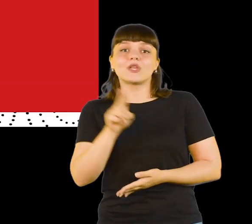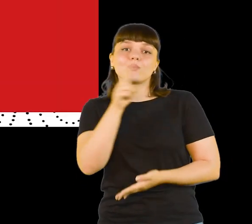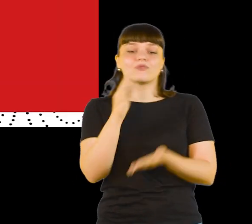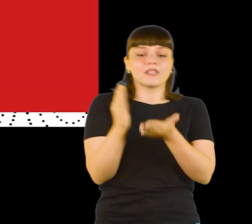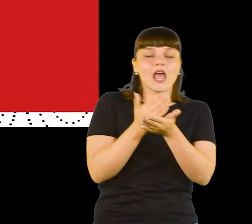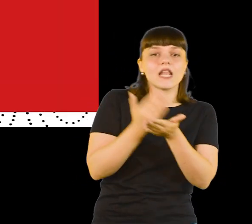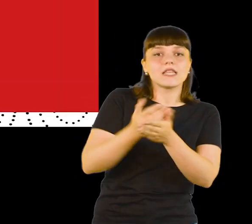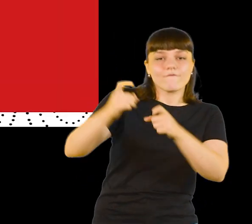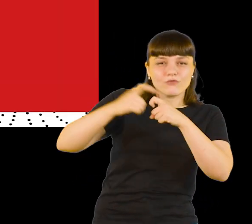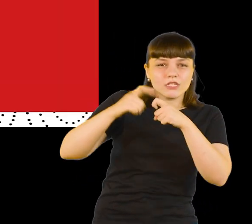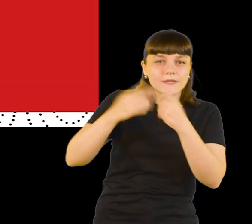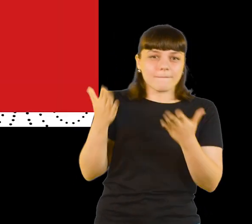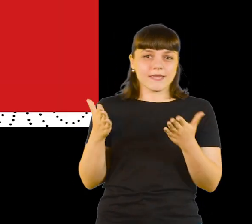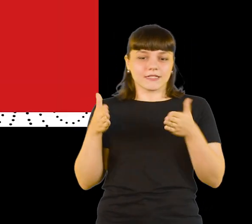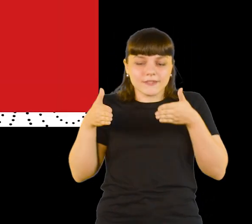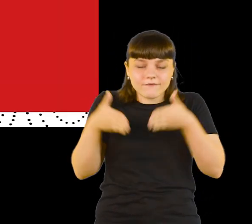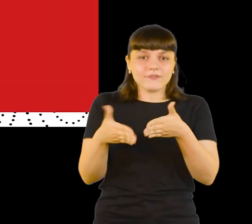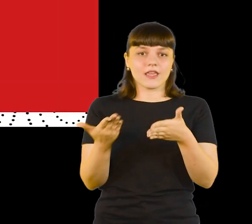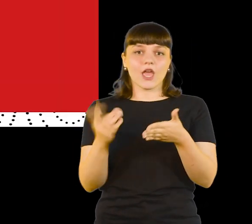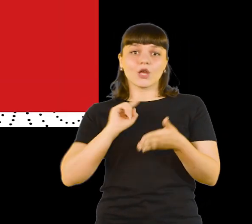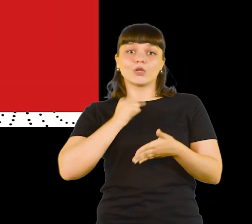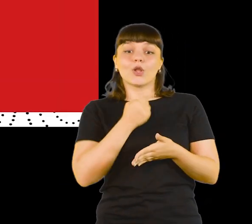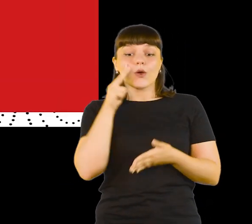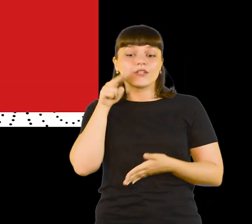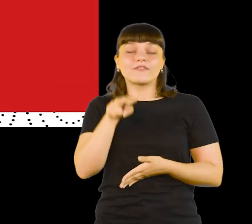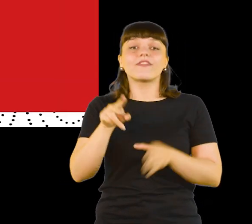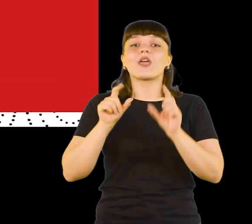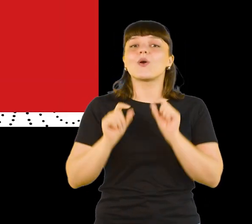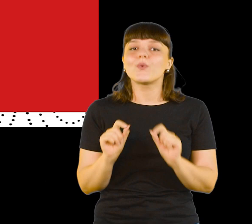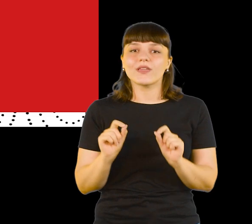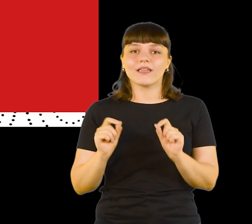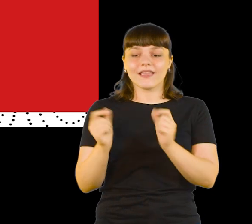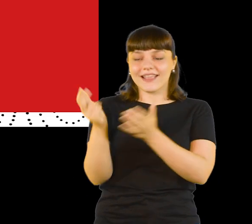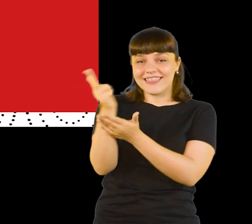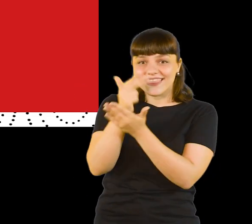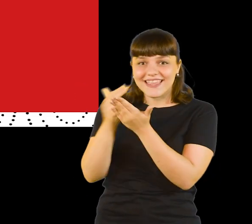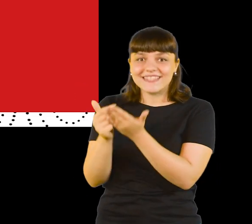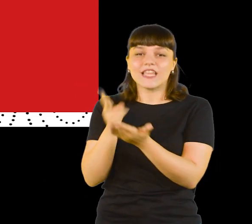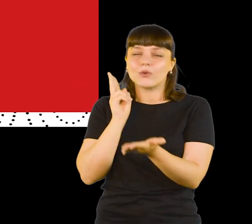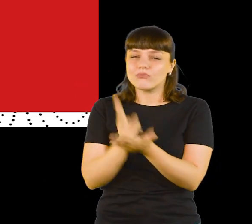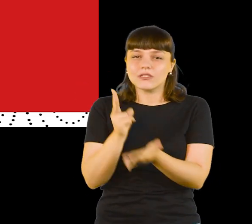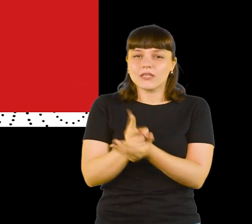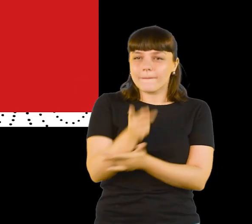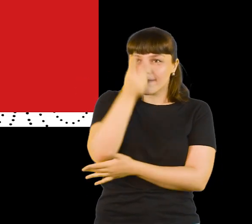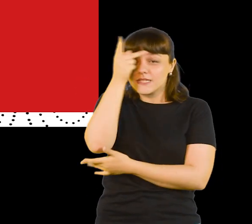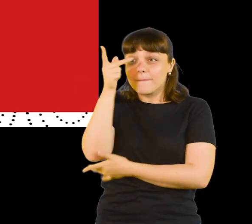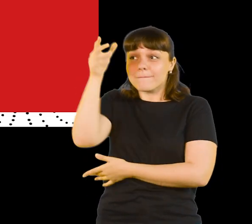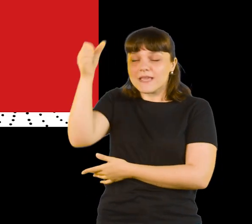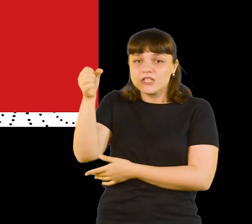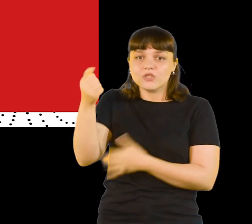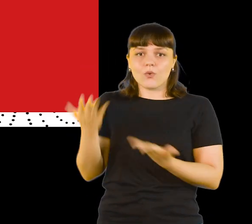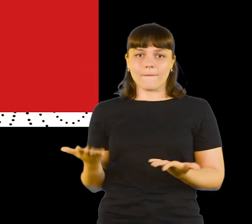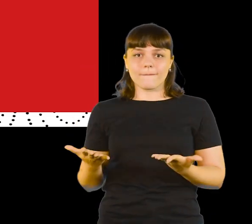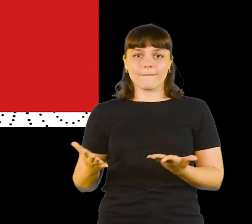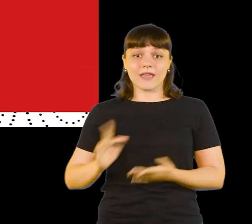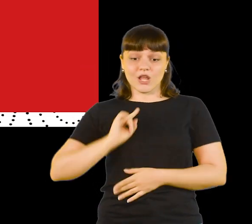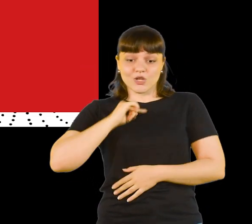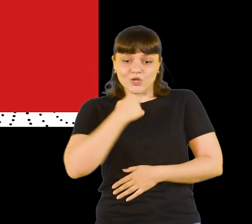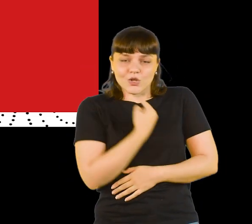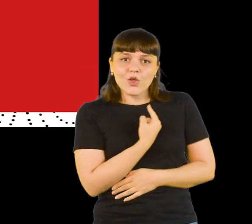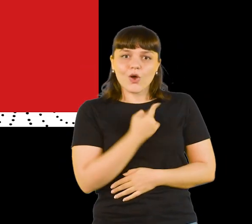de anatomia, por exemplo, ou um Netter, a gente vai ver que as ilustrações são todas de corpos brancos. E isso pra gente